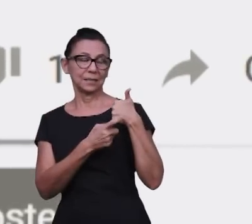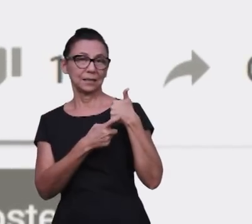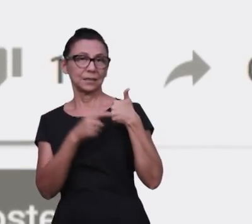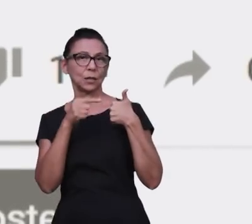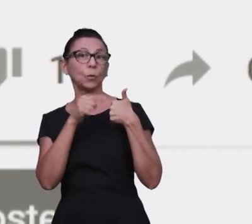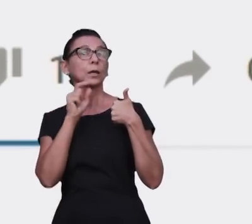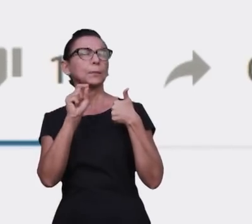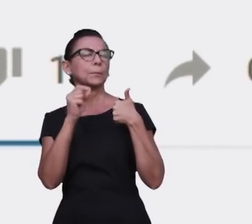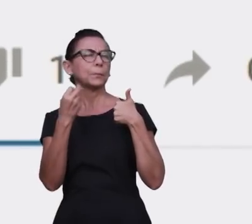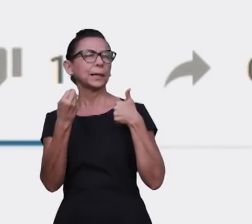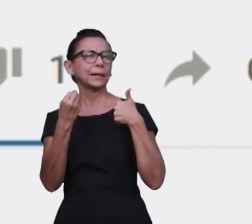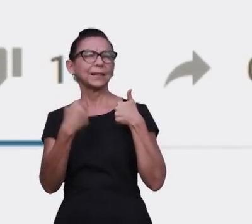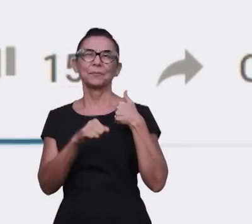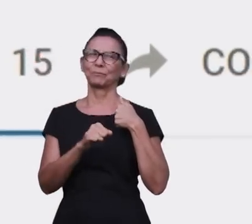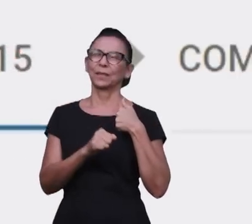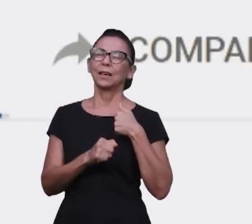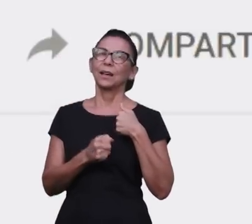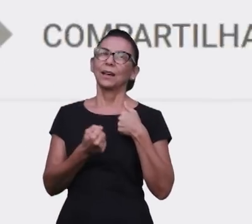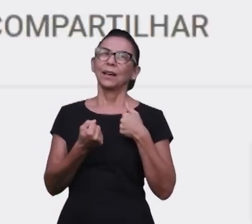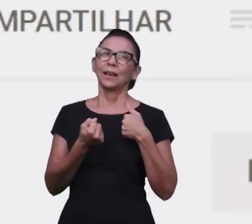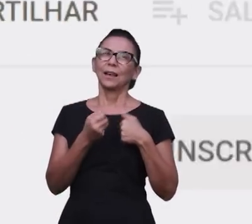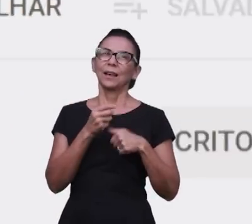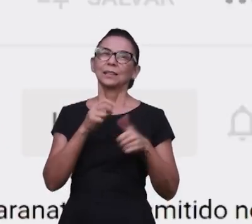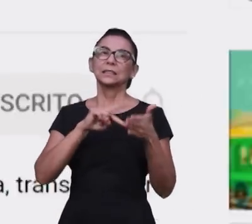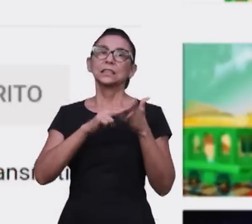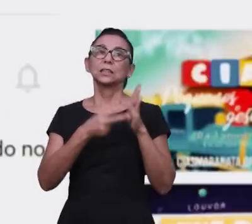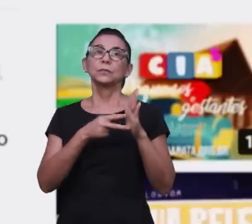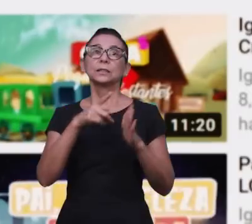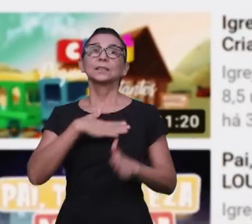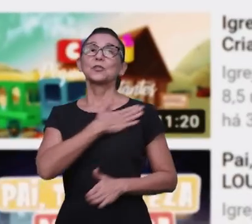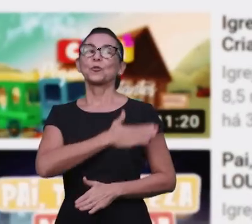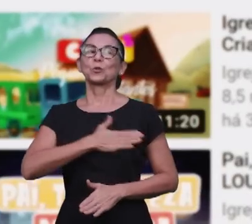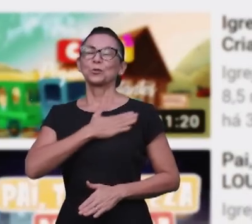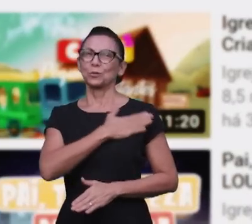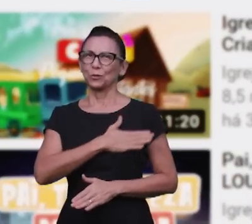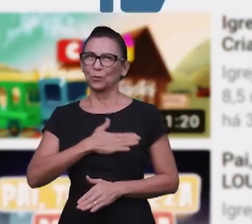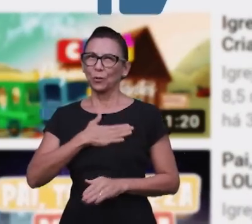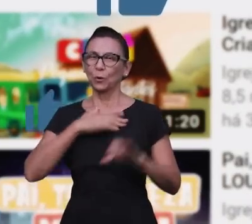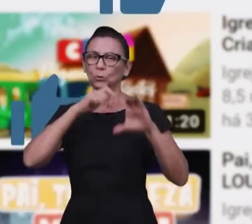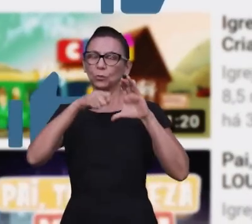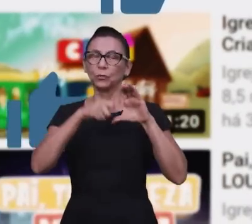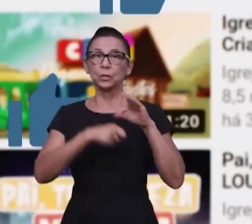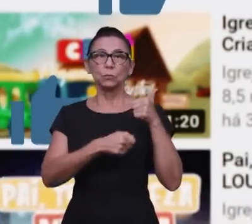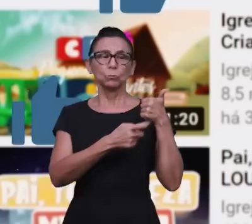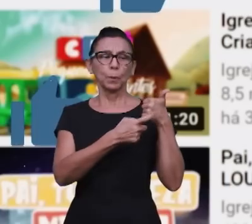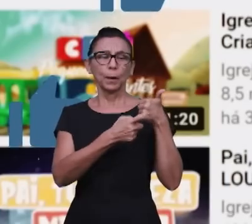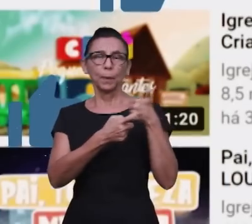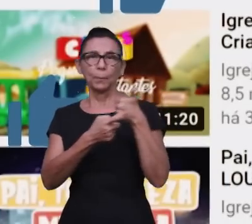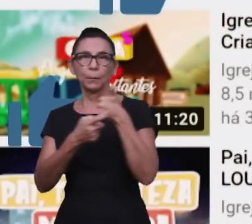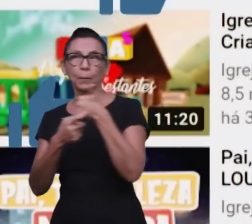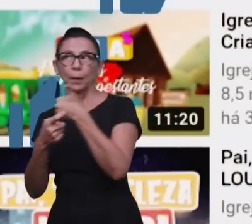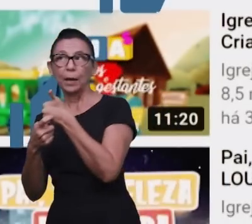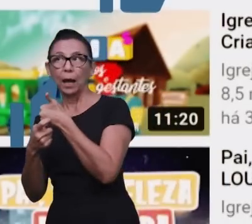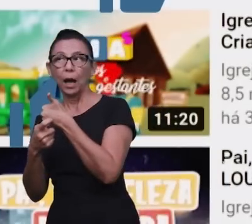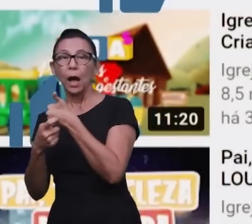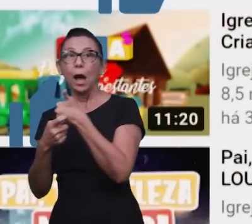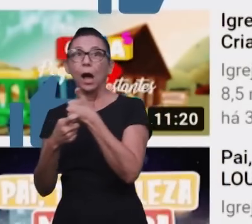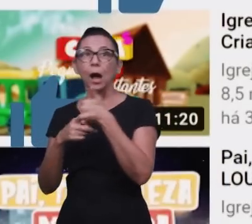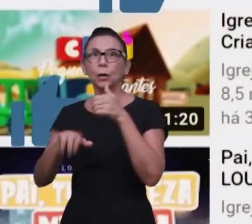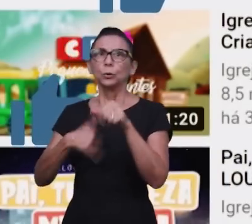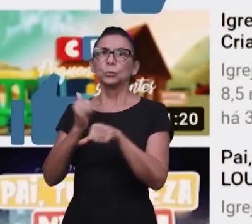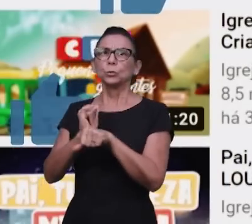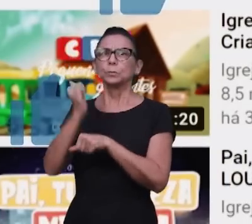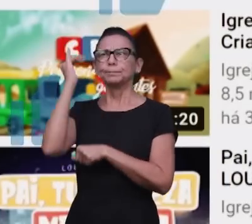joinha, é uma forma de dizer que você gostou do vídeo. Ao receber muitos likes, o YouTube entende que o nosso vídeo